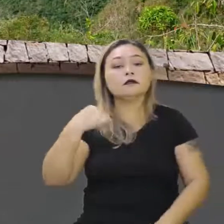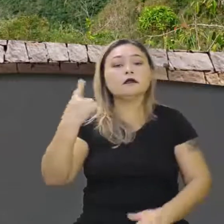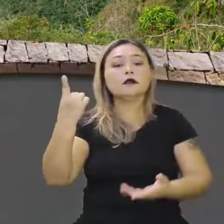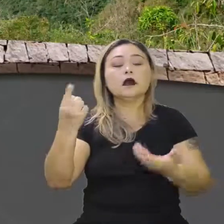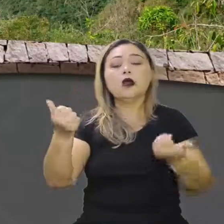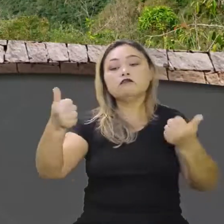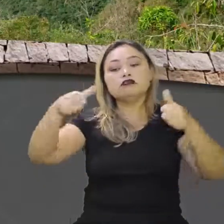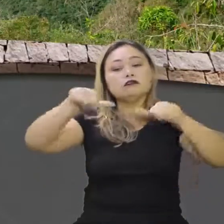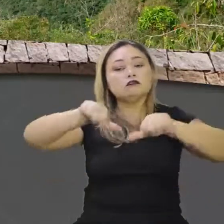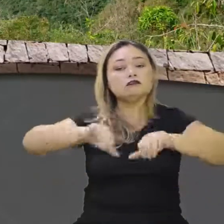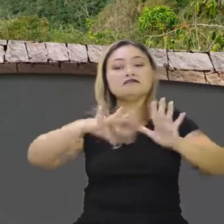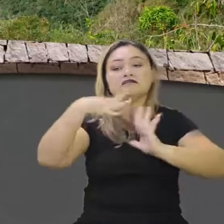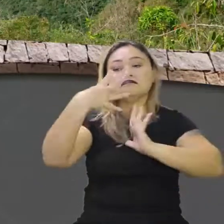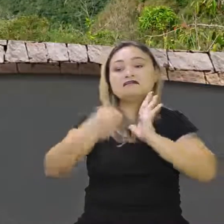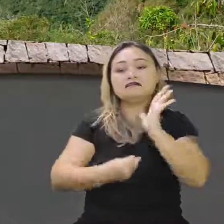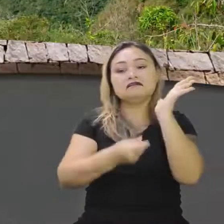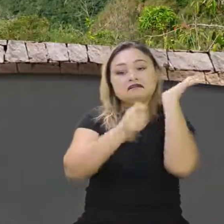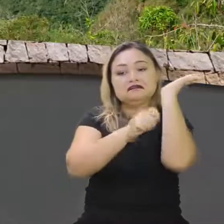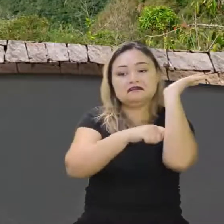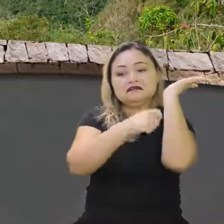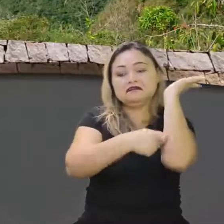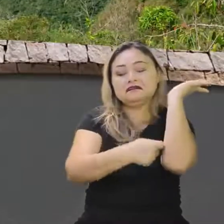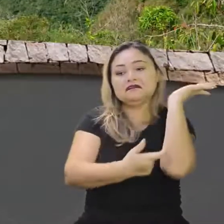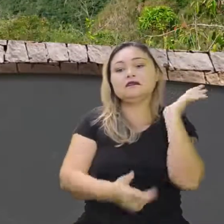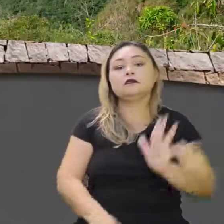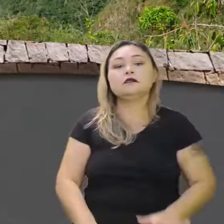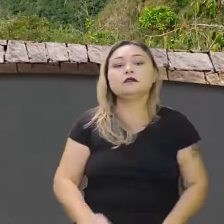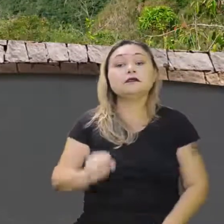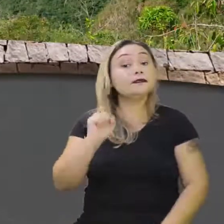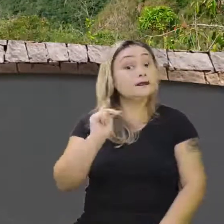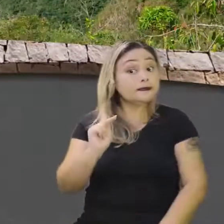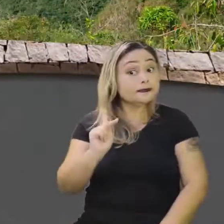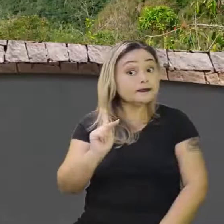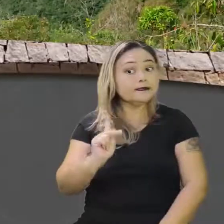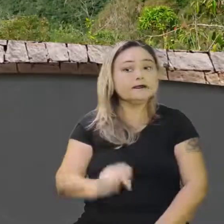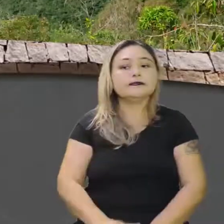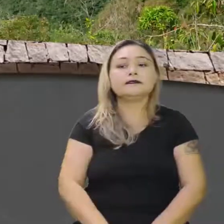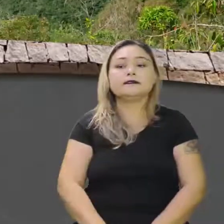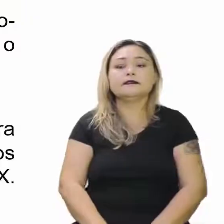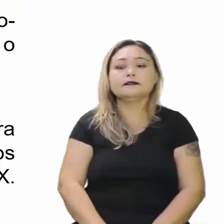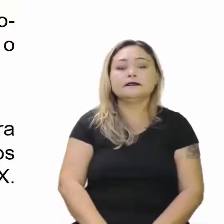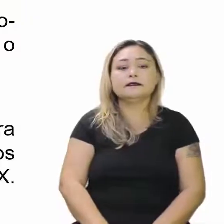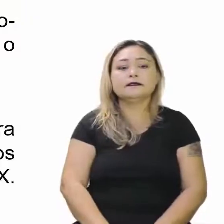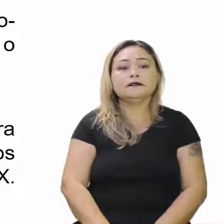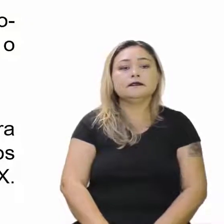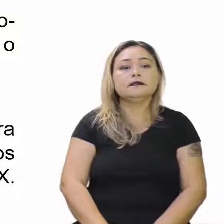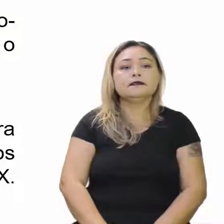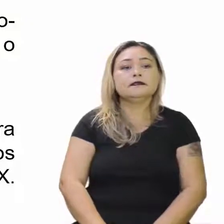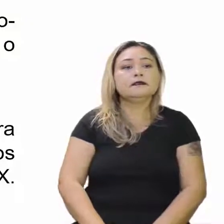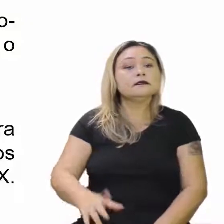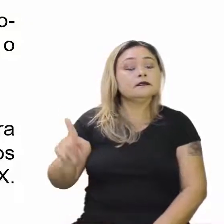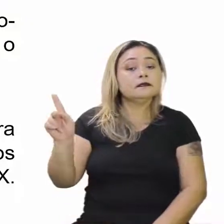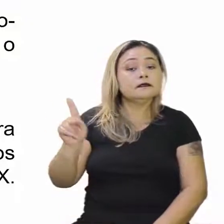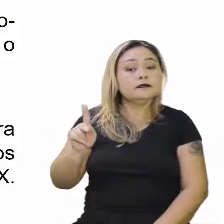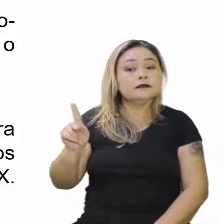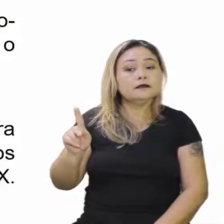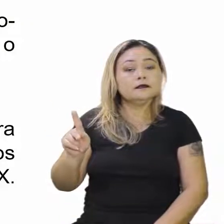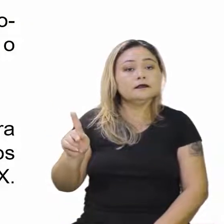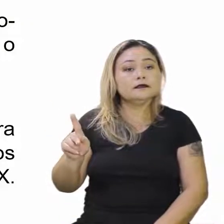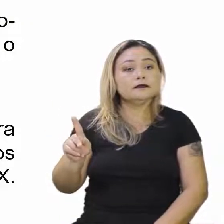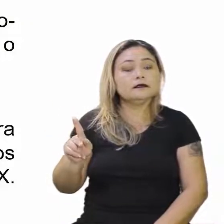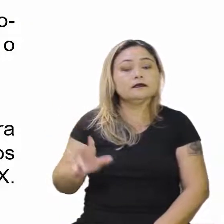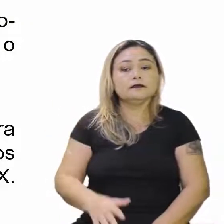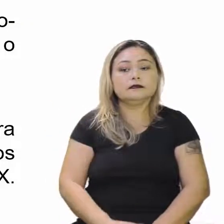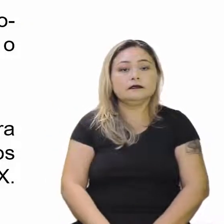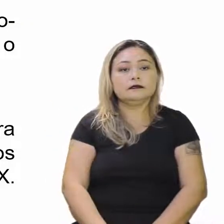decadência da região amazônica. Ok? Vamos lá no quadro. Professor, então, quer dizer